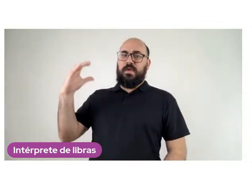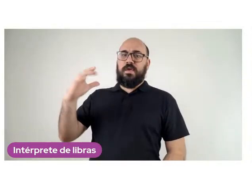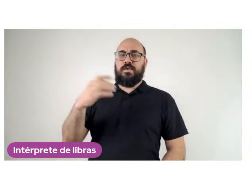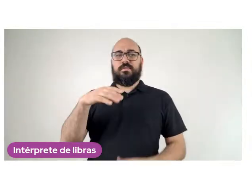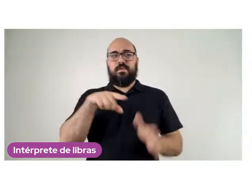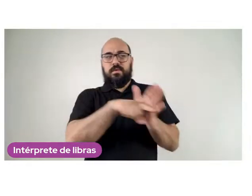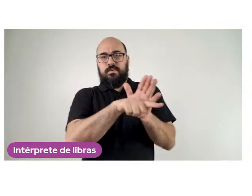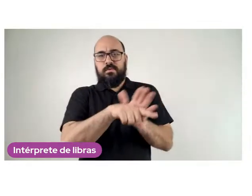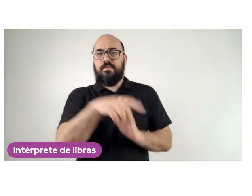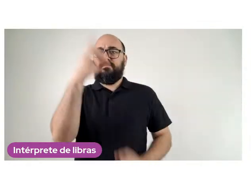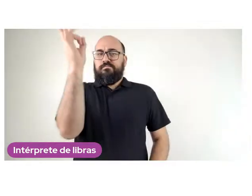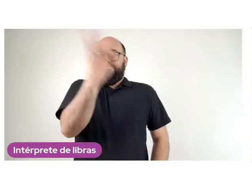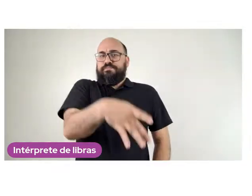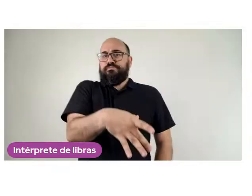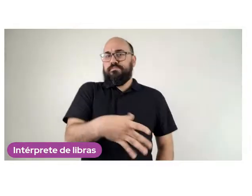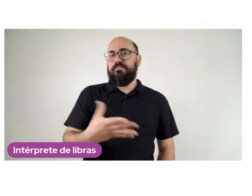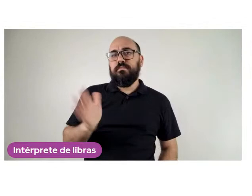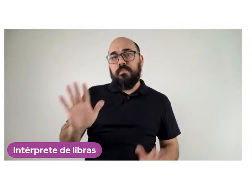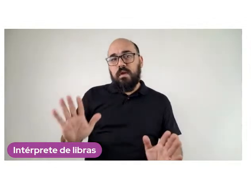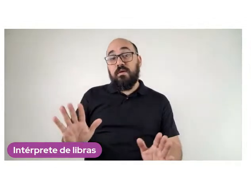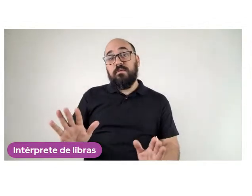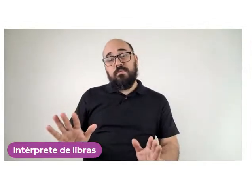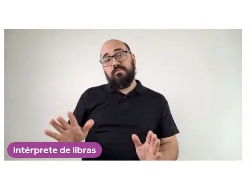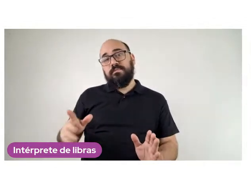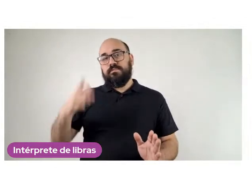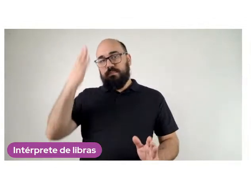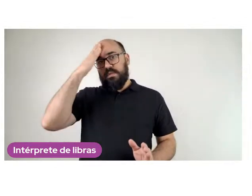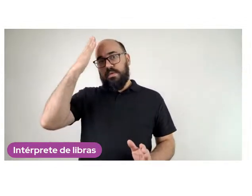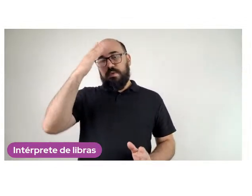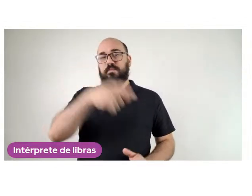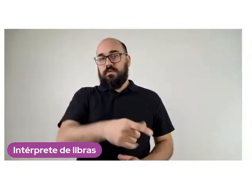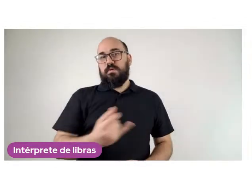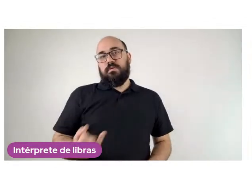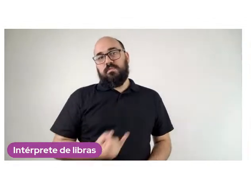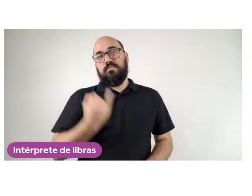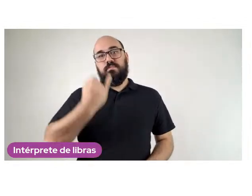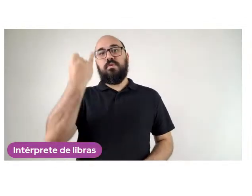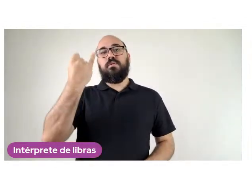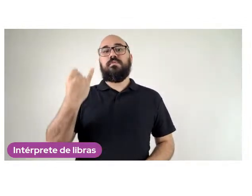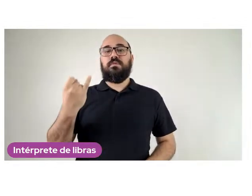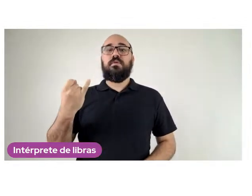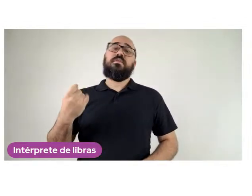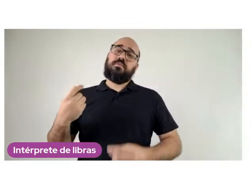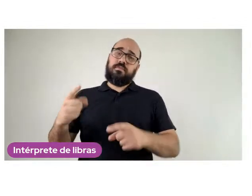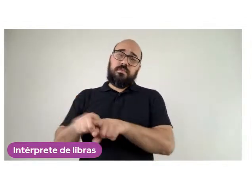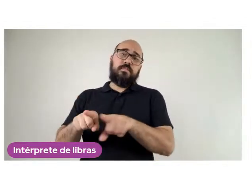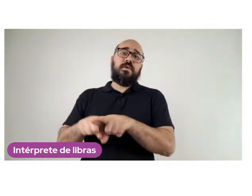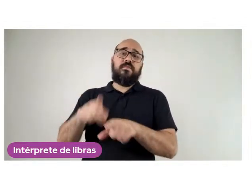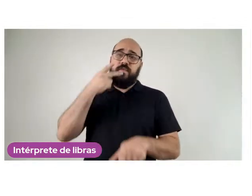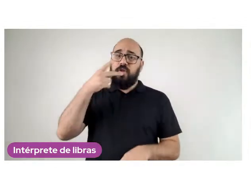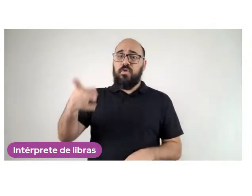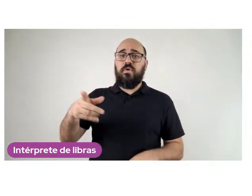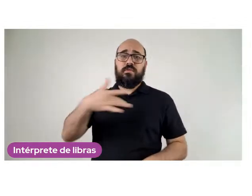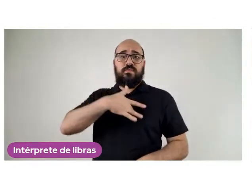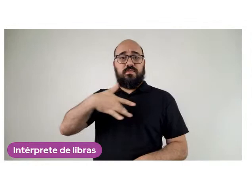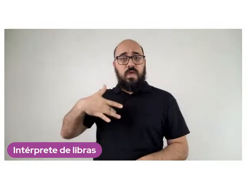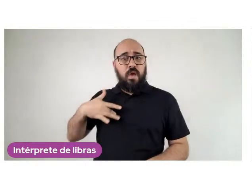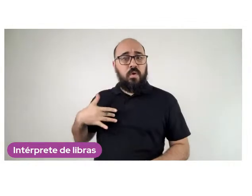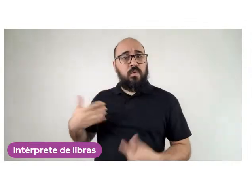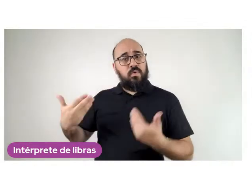termos de financiamento, né? A nossa saúde, a Catarina mostrou a questão das florações algais, né?